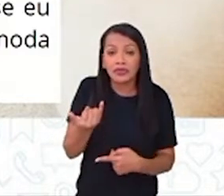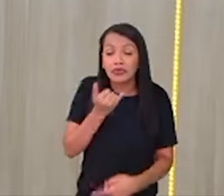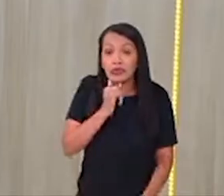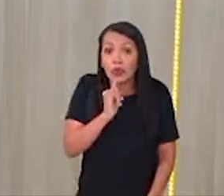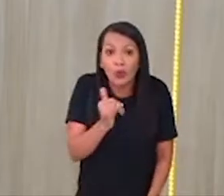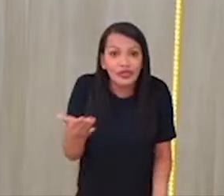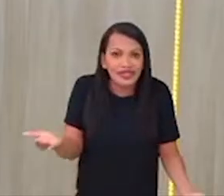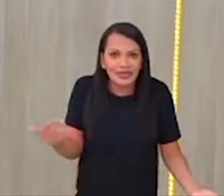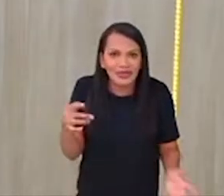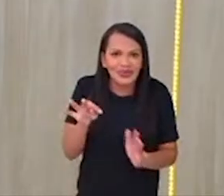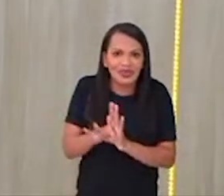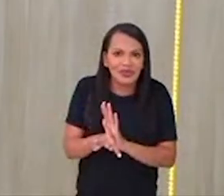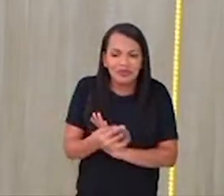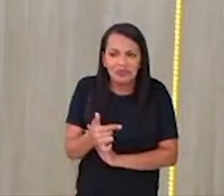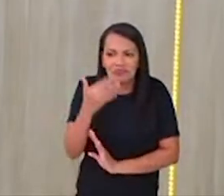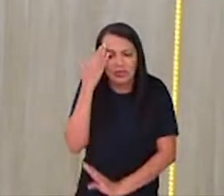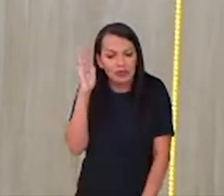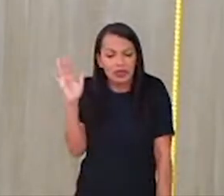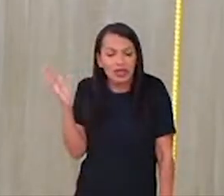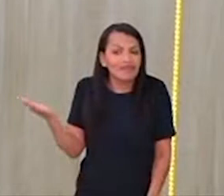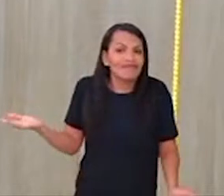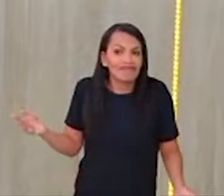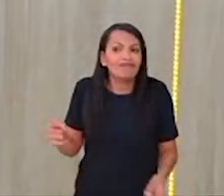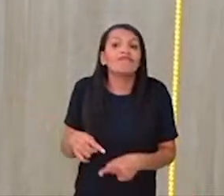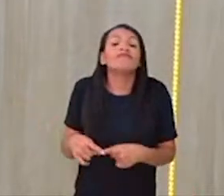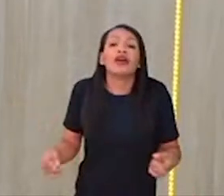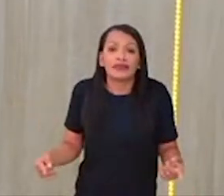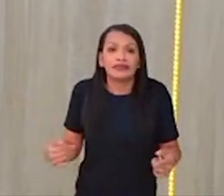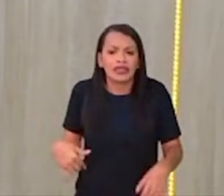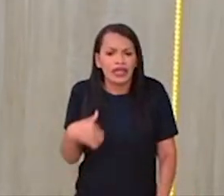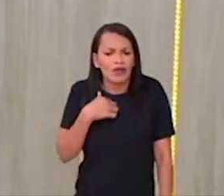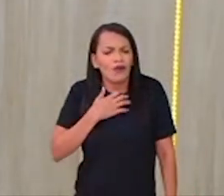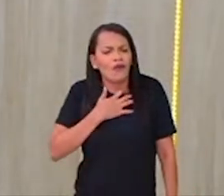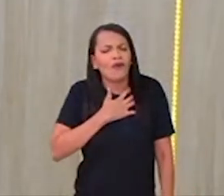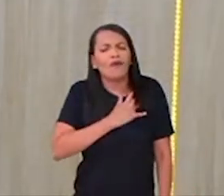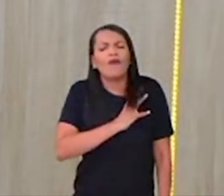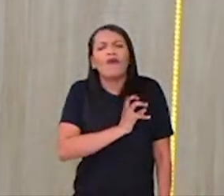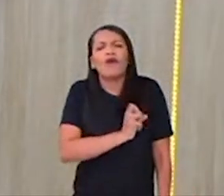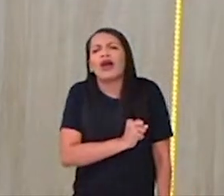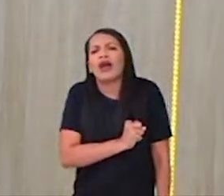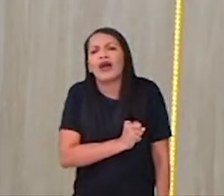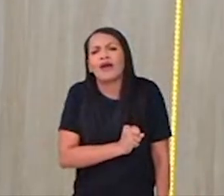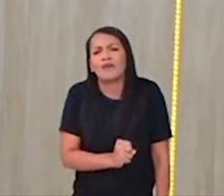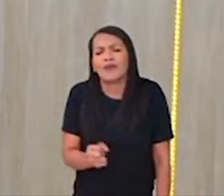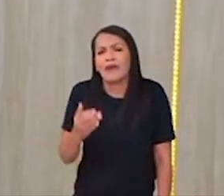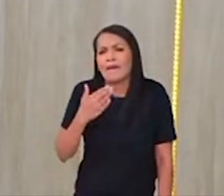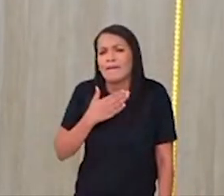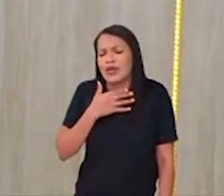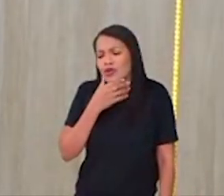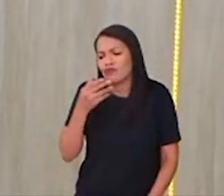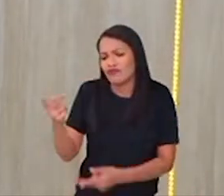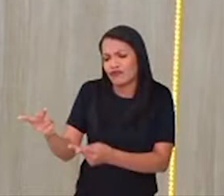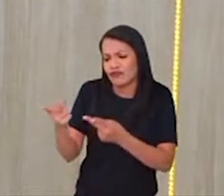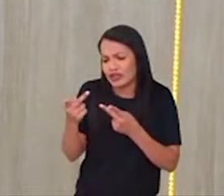essa ambiguidade, ela foi o quê? Acidental. Mas quando eu digo, adoro meu vizinho, mas o cachorro não para de